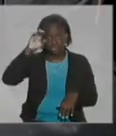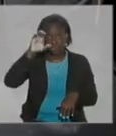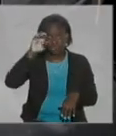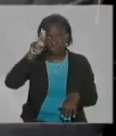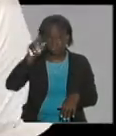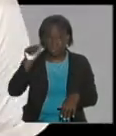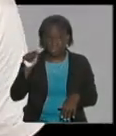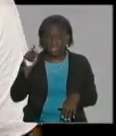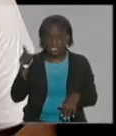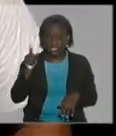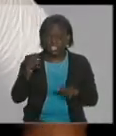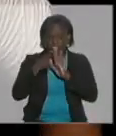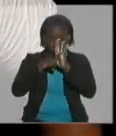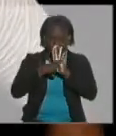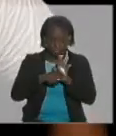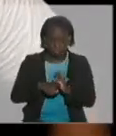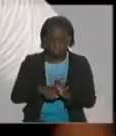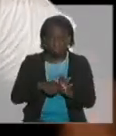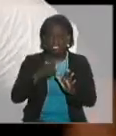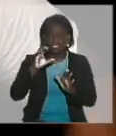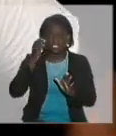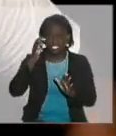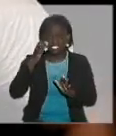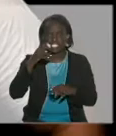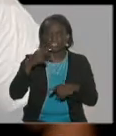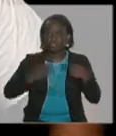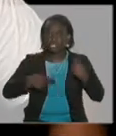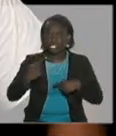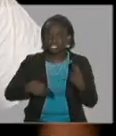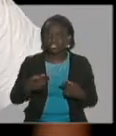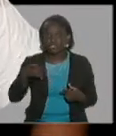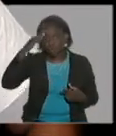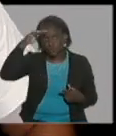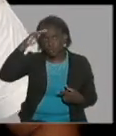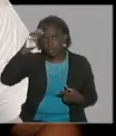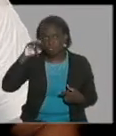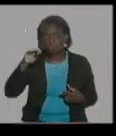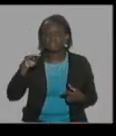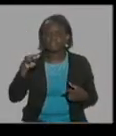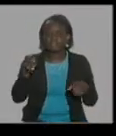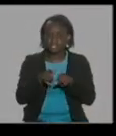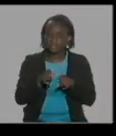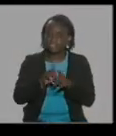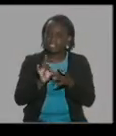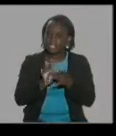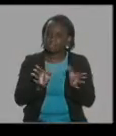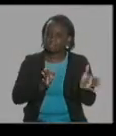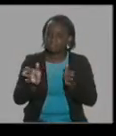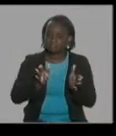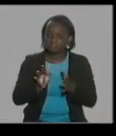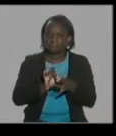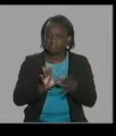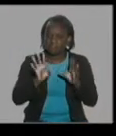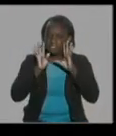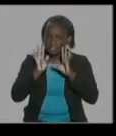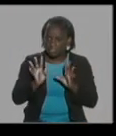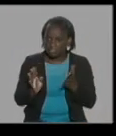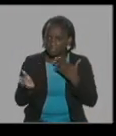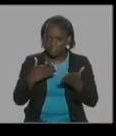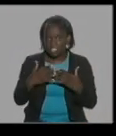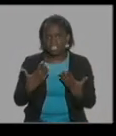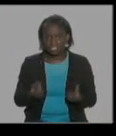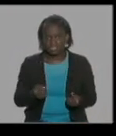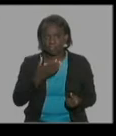né? Sim, etnólogo, cientista político cubano. E é um cara bem acessível também. Muito, né? O